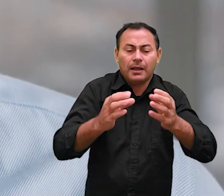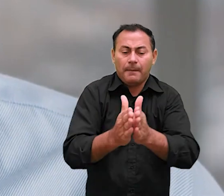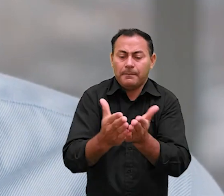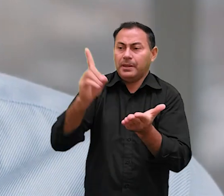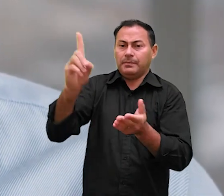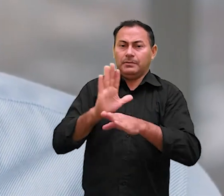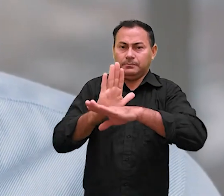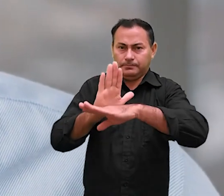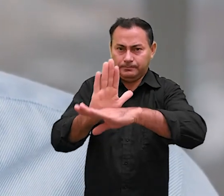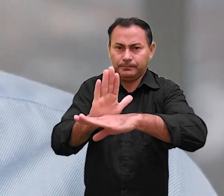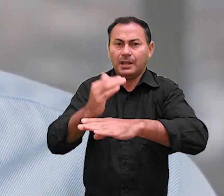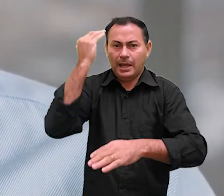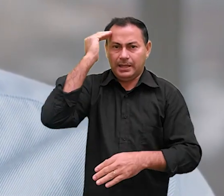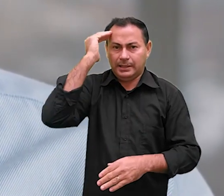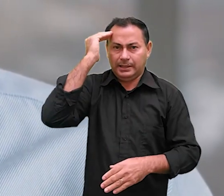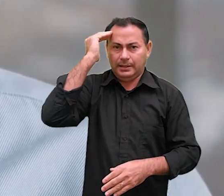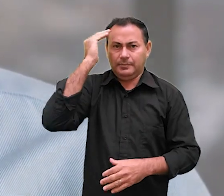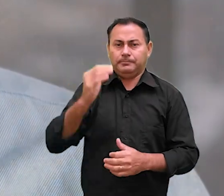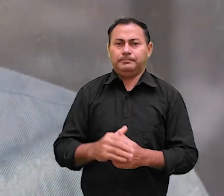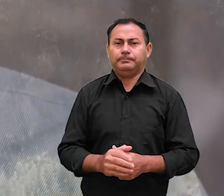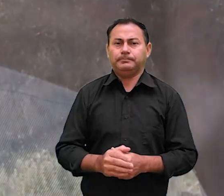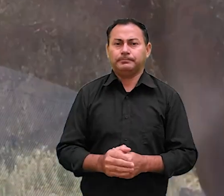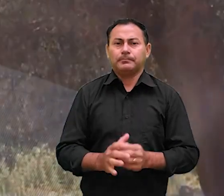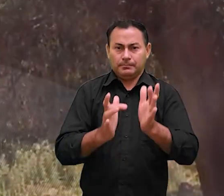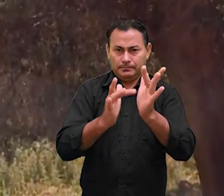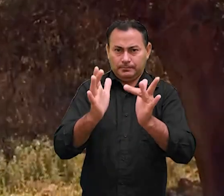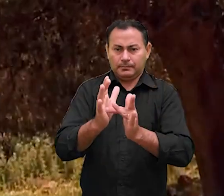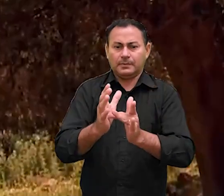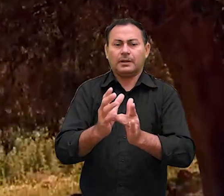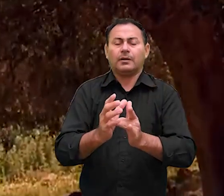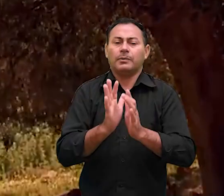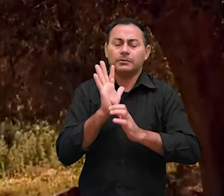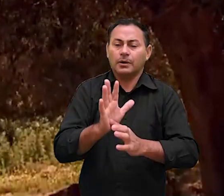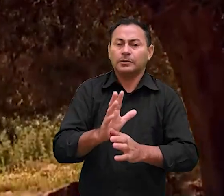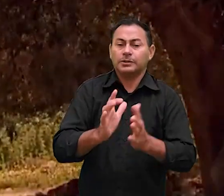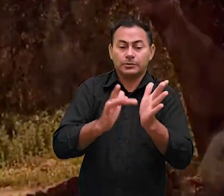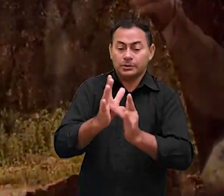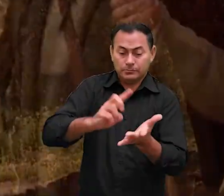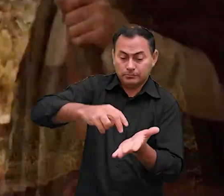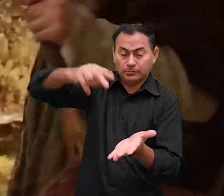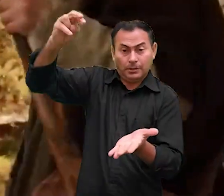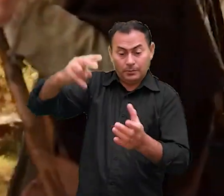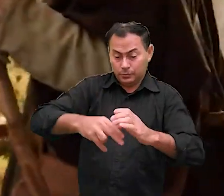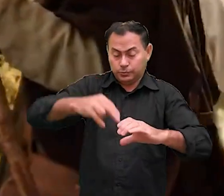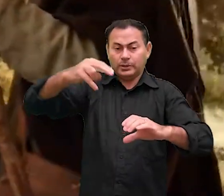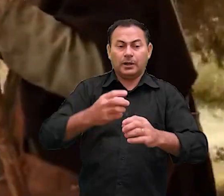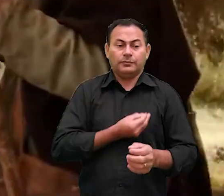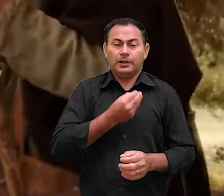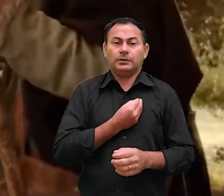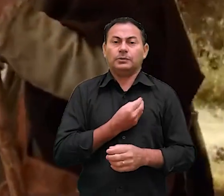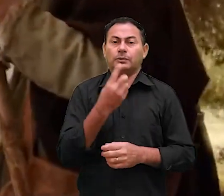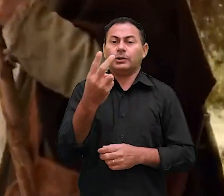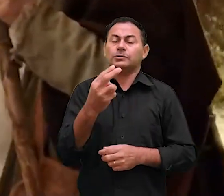perspectiva da Bíblia, que nos ajudará a entendê-la. Jesus acabou de ressuscitar da morte e está caminhando com 2